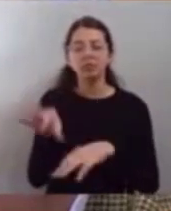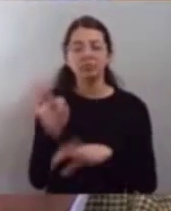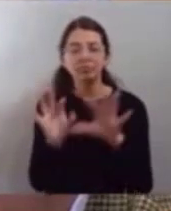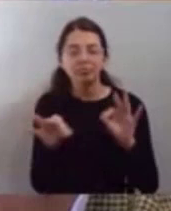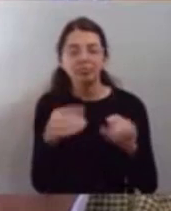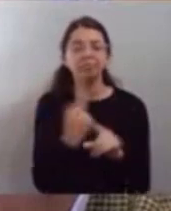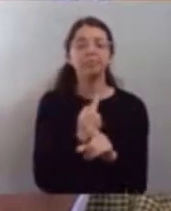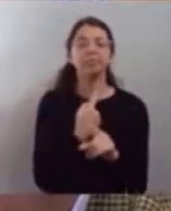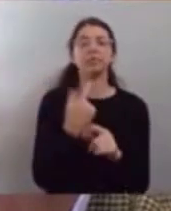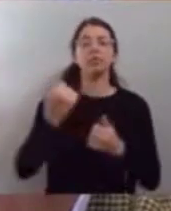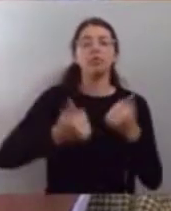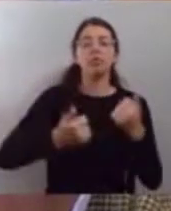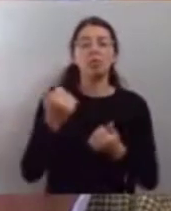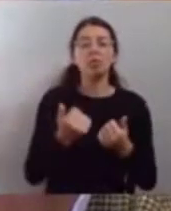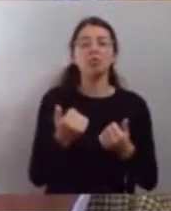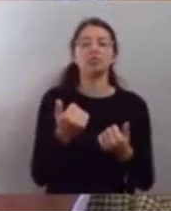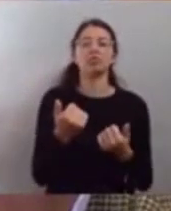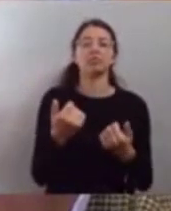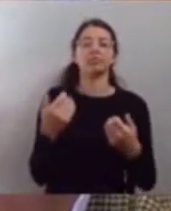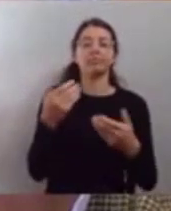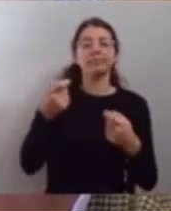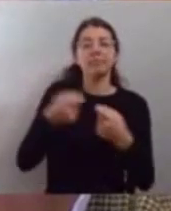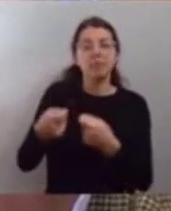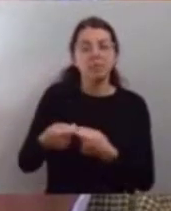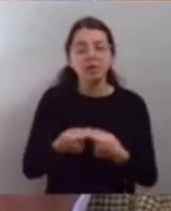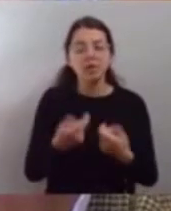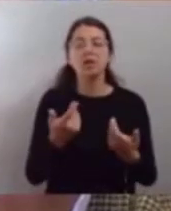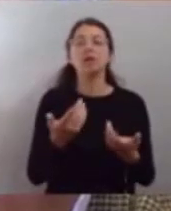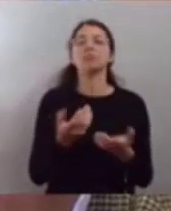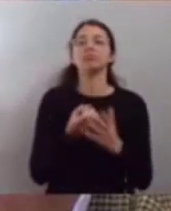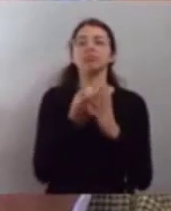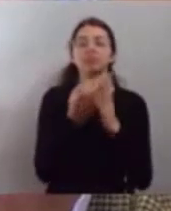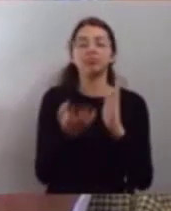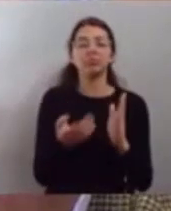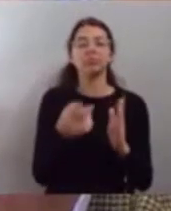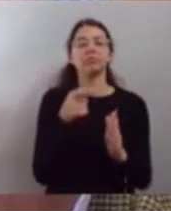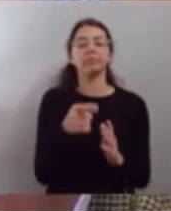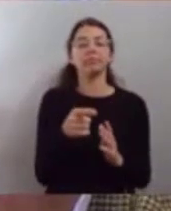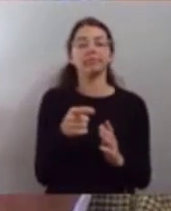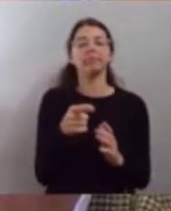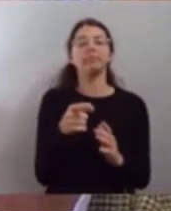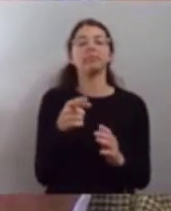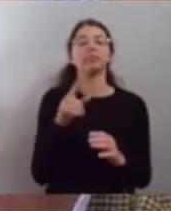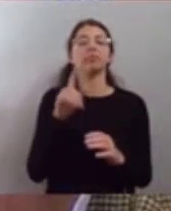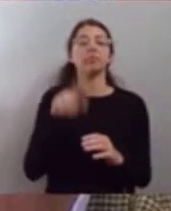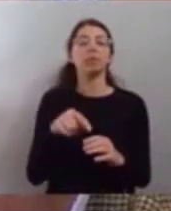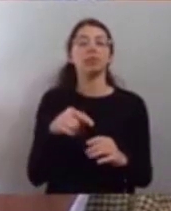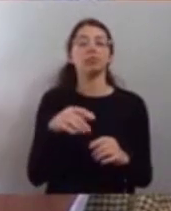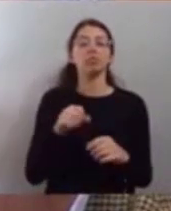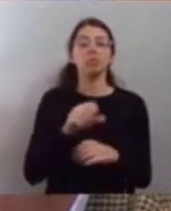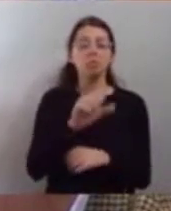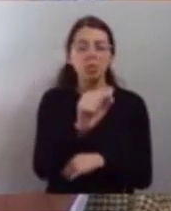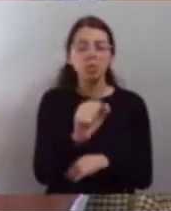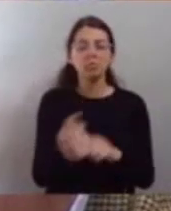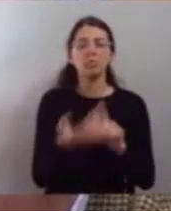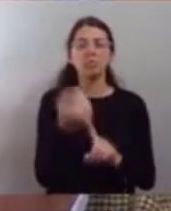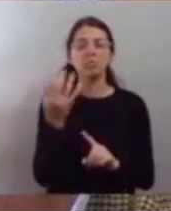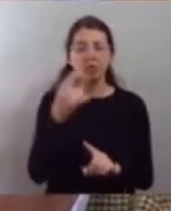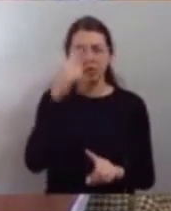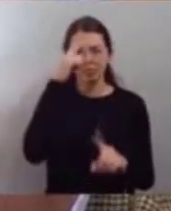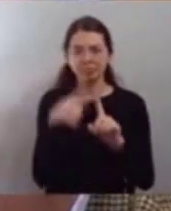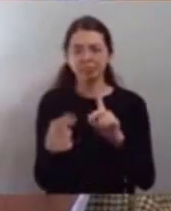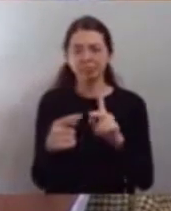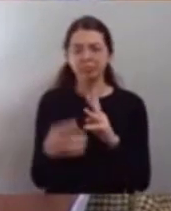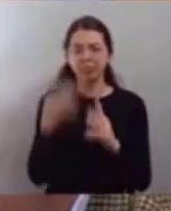concursos é que Deus resposta às dedicações realizadas ao desempenho conseguido aos resultados alcançados passando